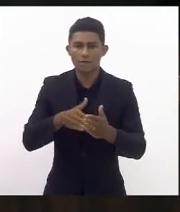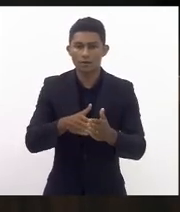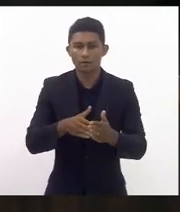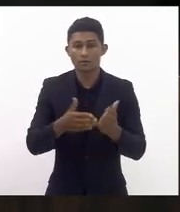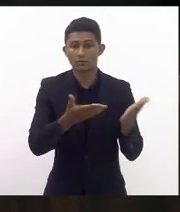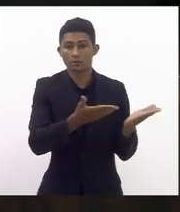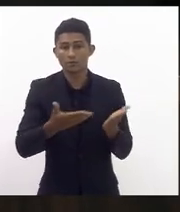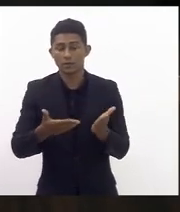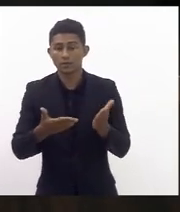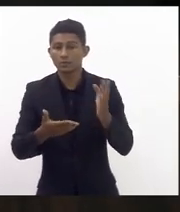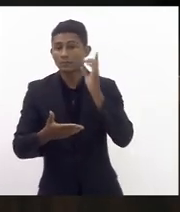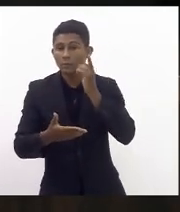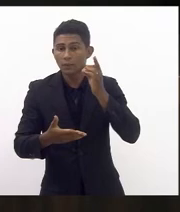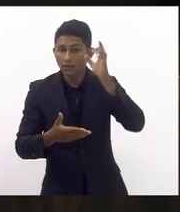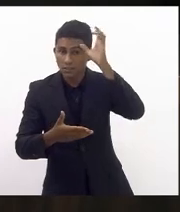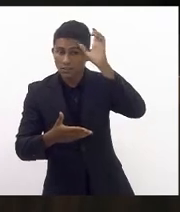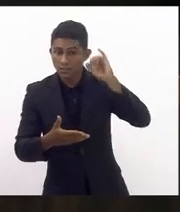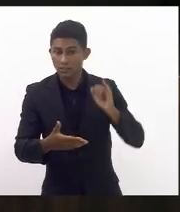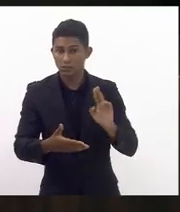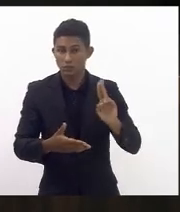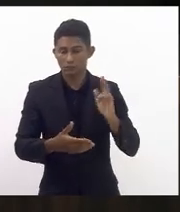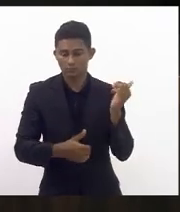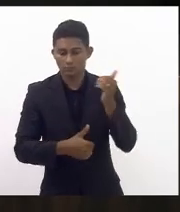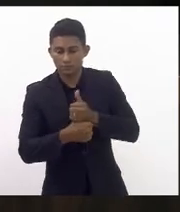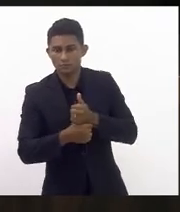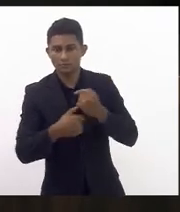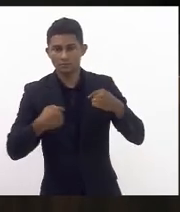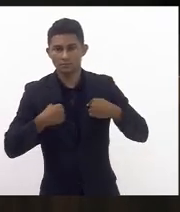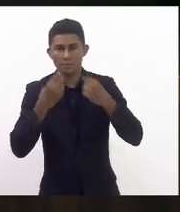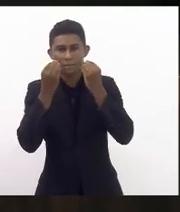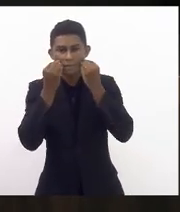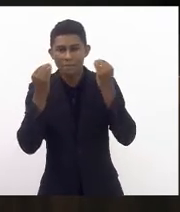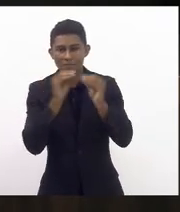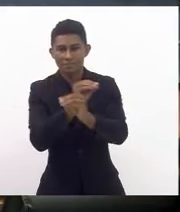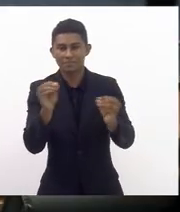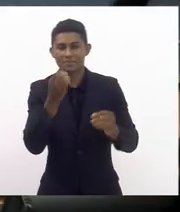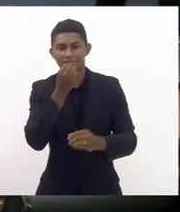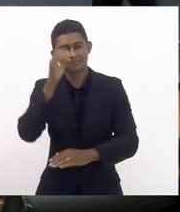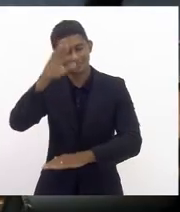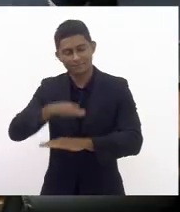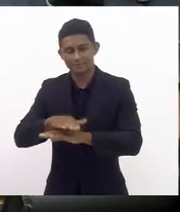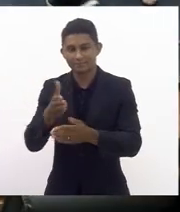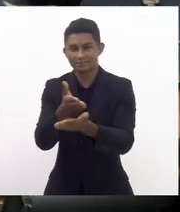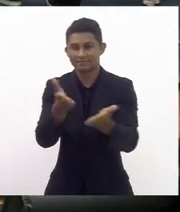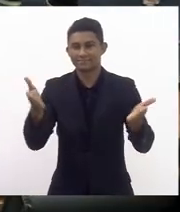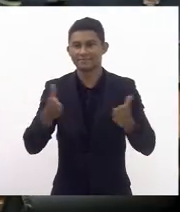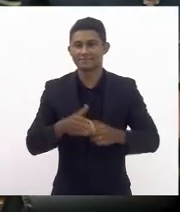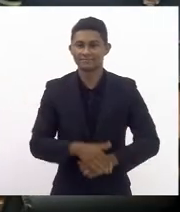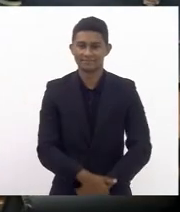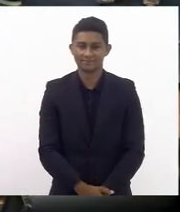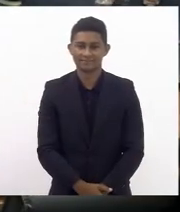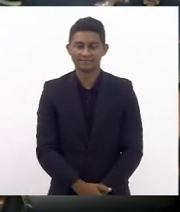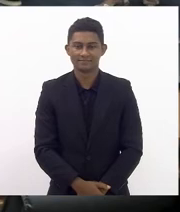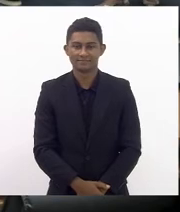deputada Tia Ju para ficar como vocês. Beijos, boa tarde a todas e todos.